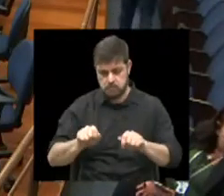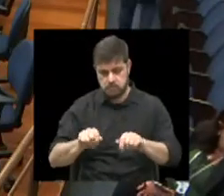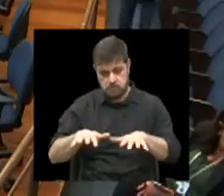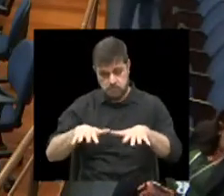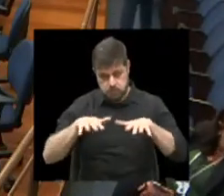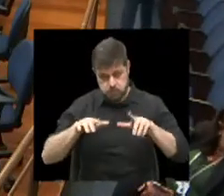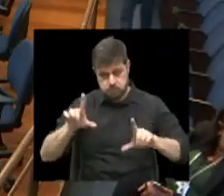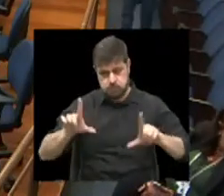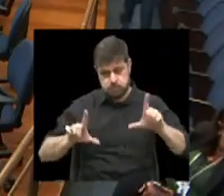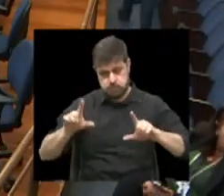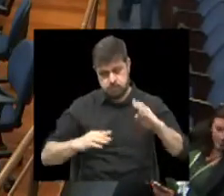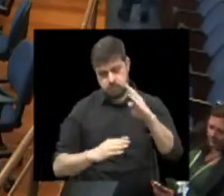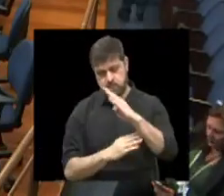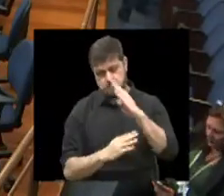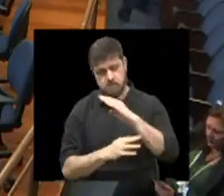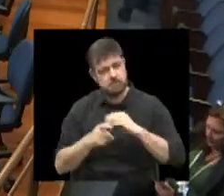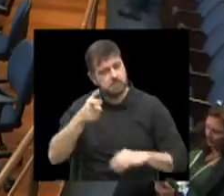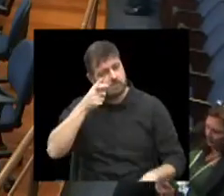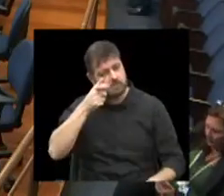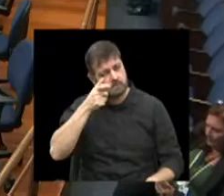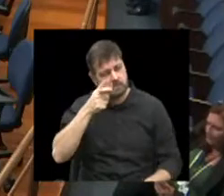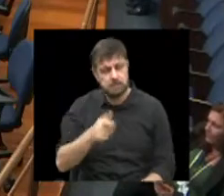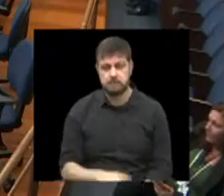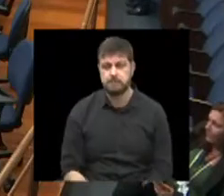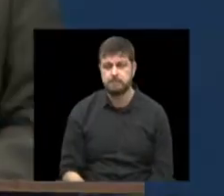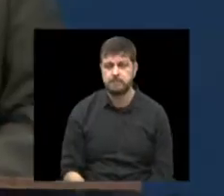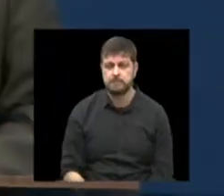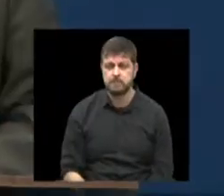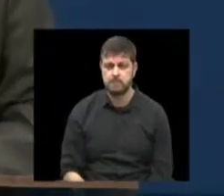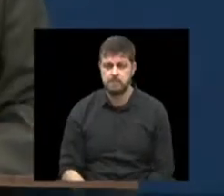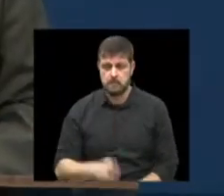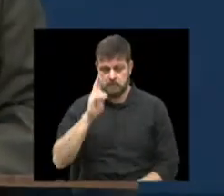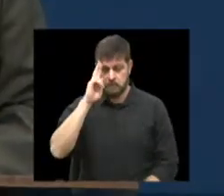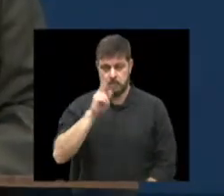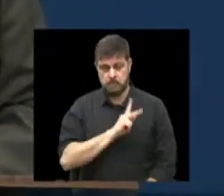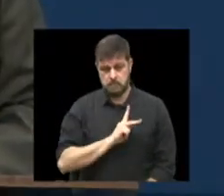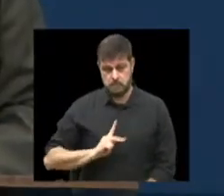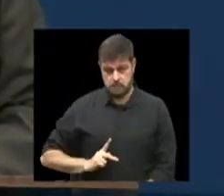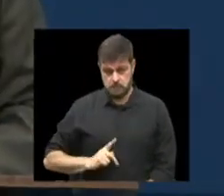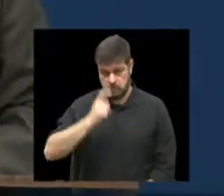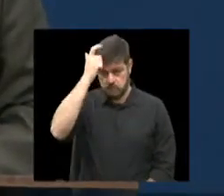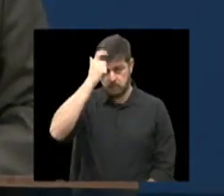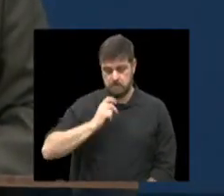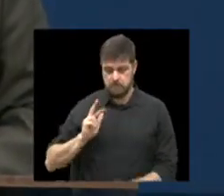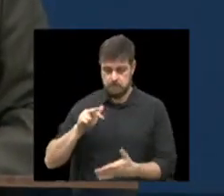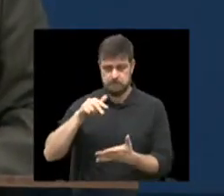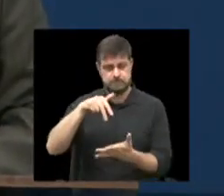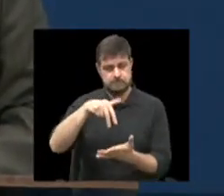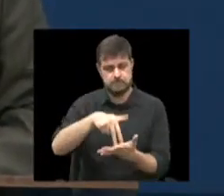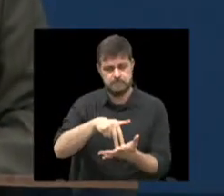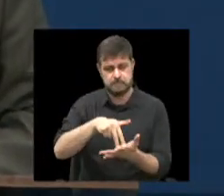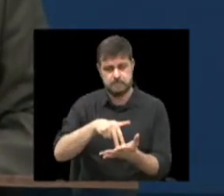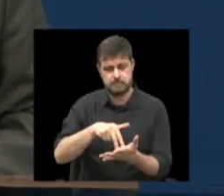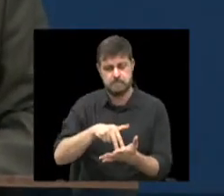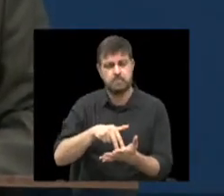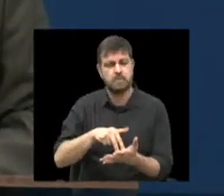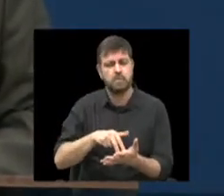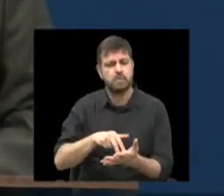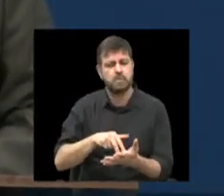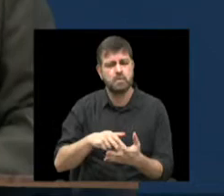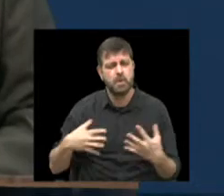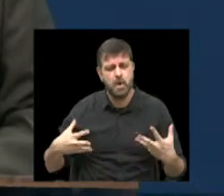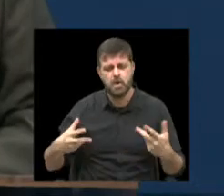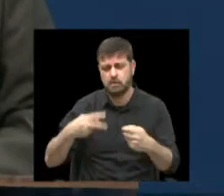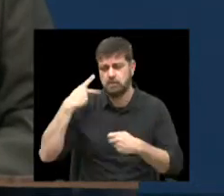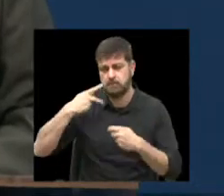Câmara, público aqui presente. Senhor presidente, hoje eu venho a essa tribuna para fazer um convite a todos